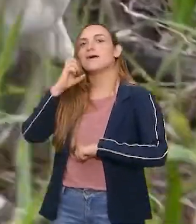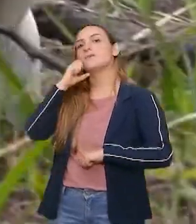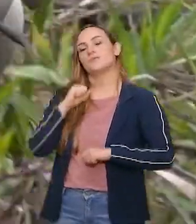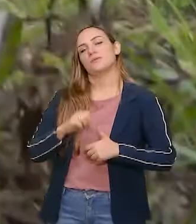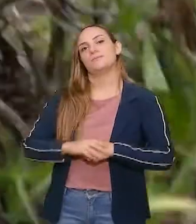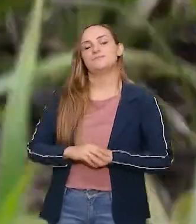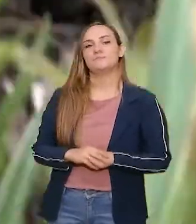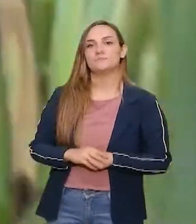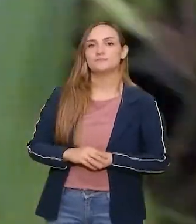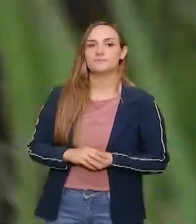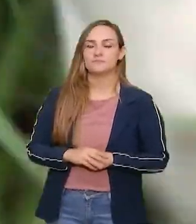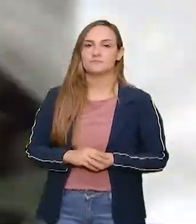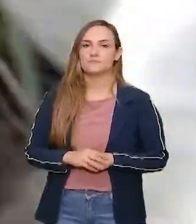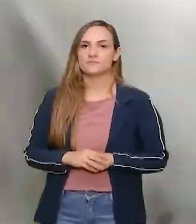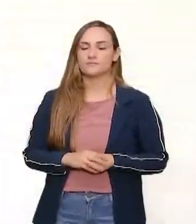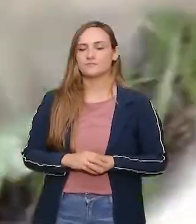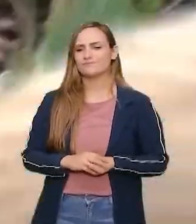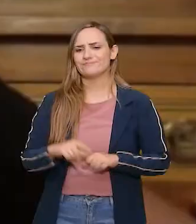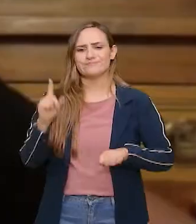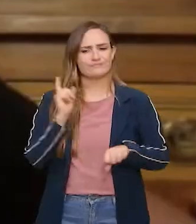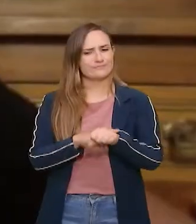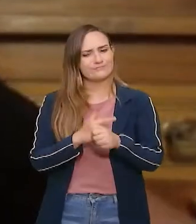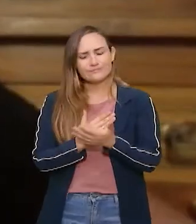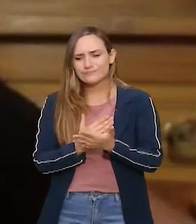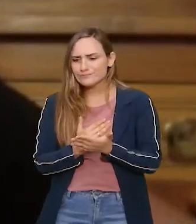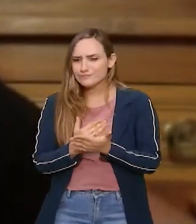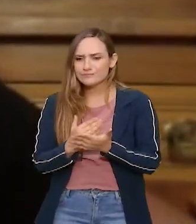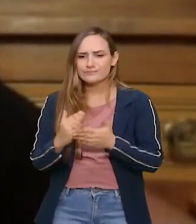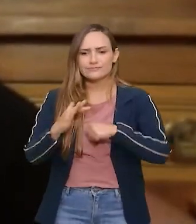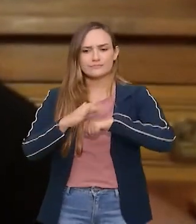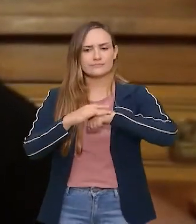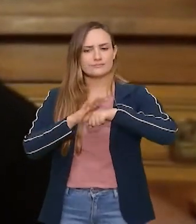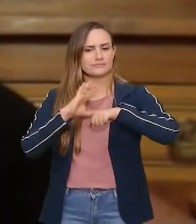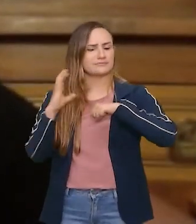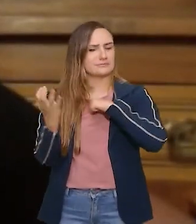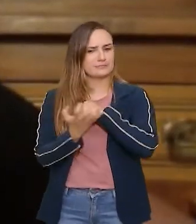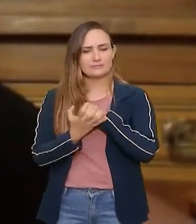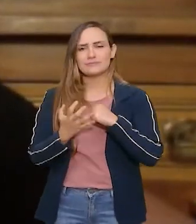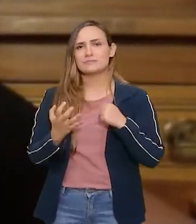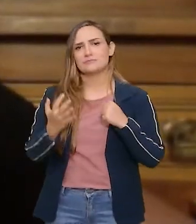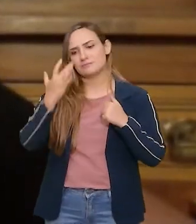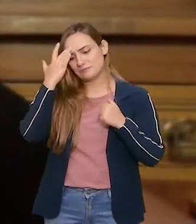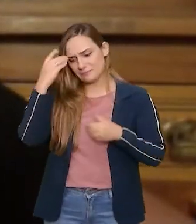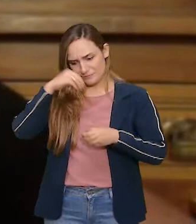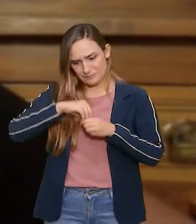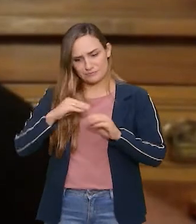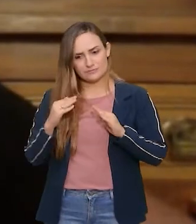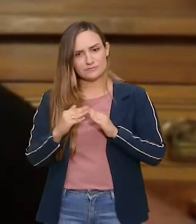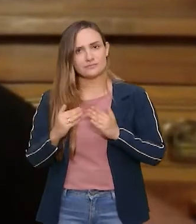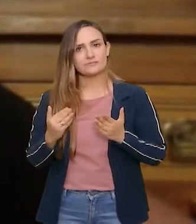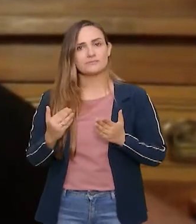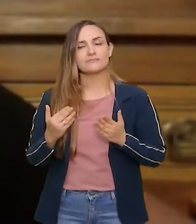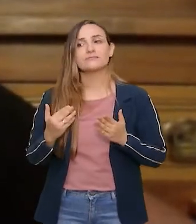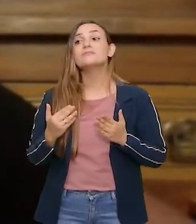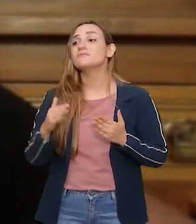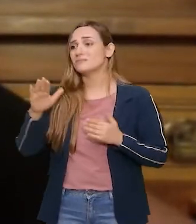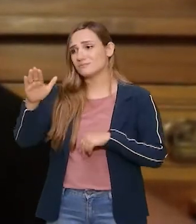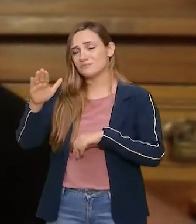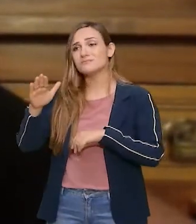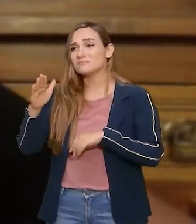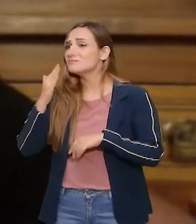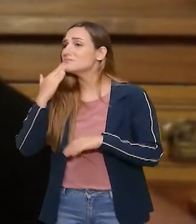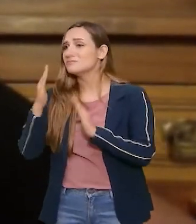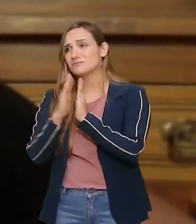dos Animais. Logo no início da pandemia, muitas famílias se viram, né, dentro de suas casas, na quarentena, no